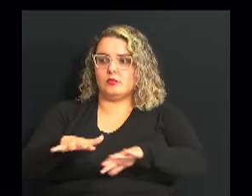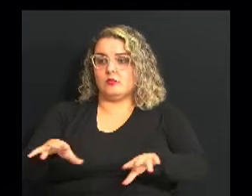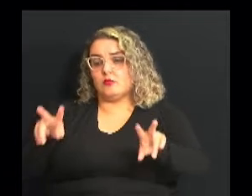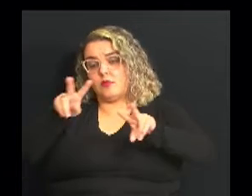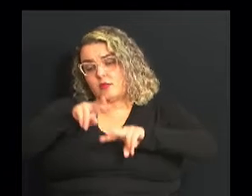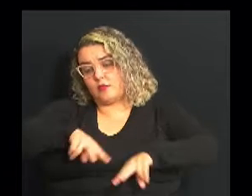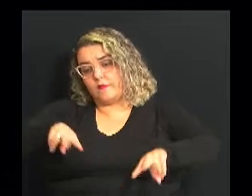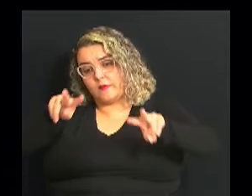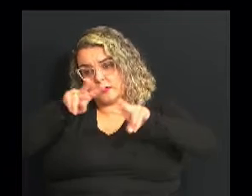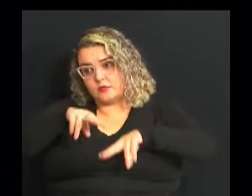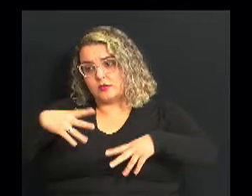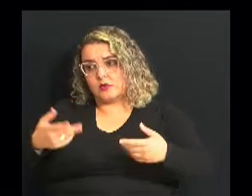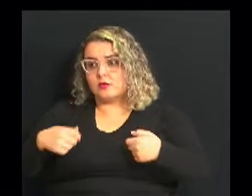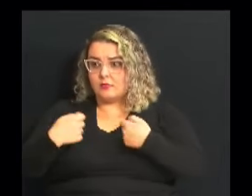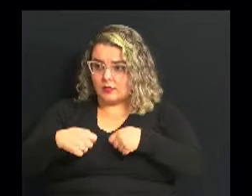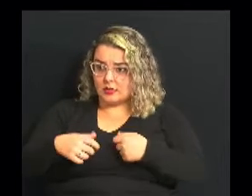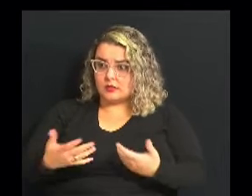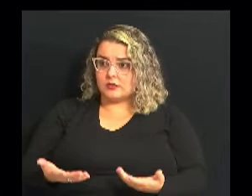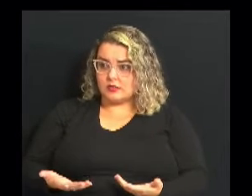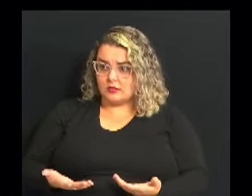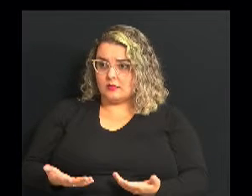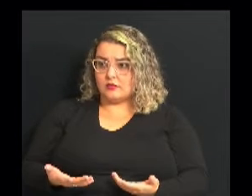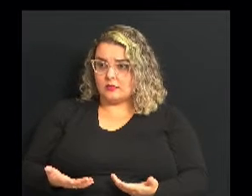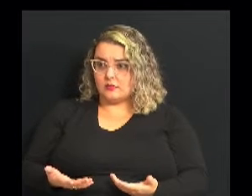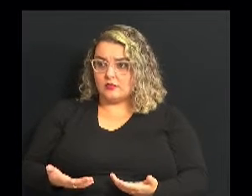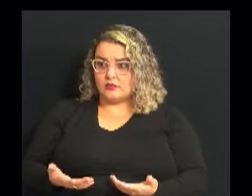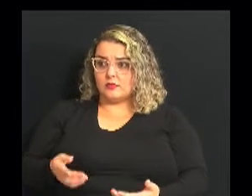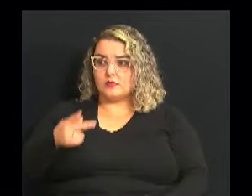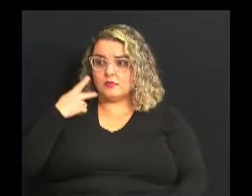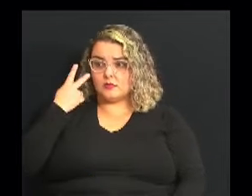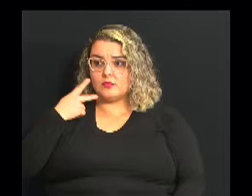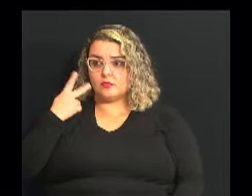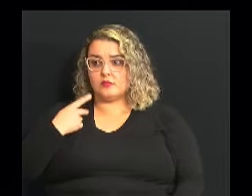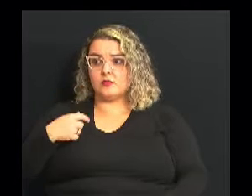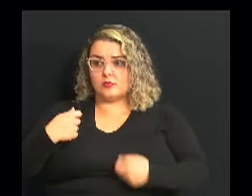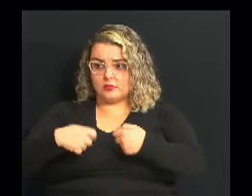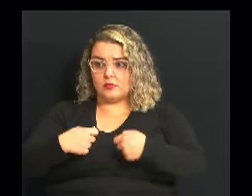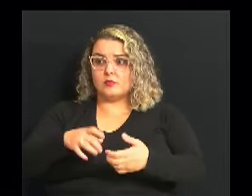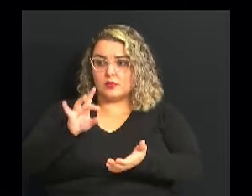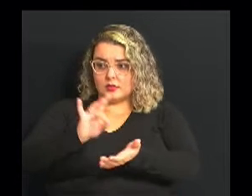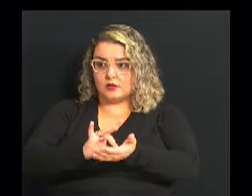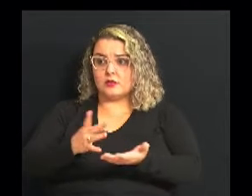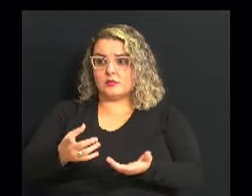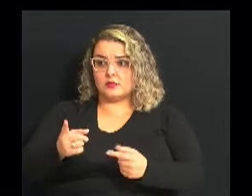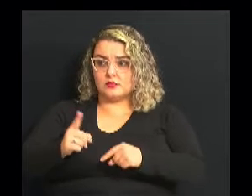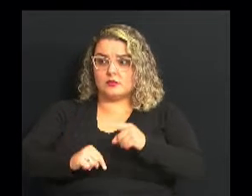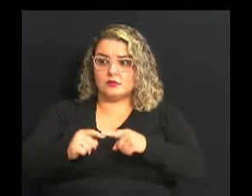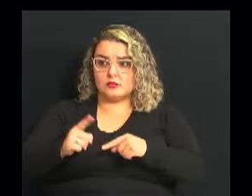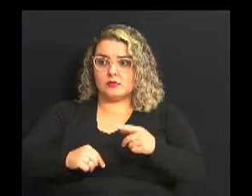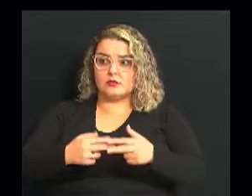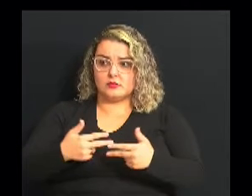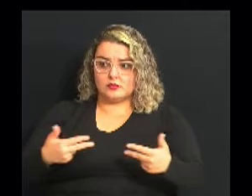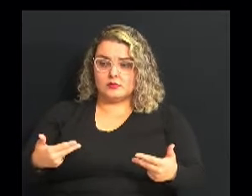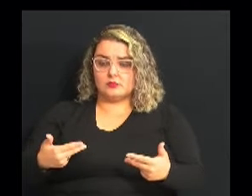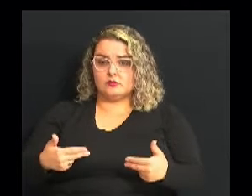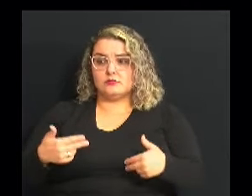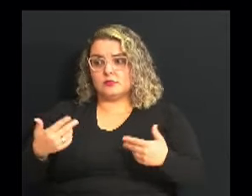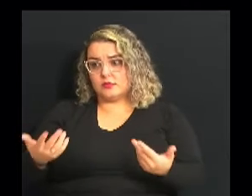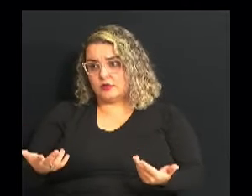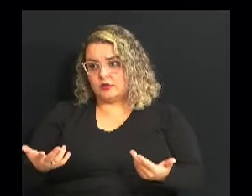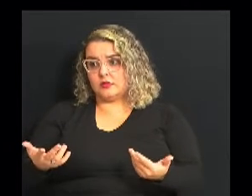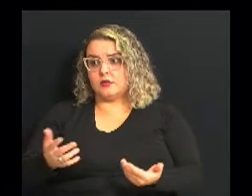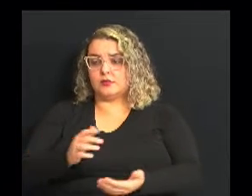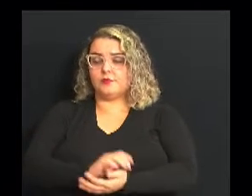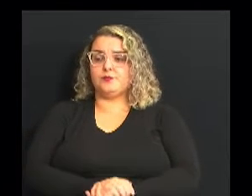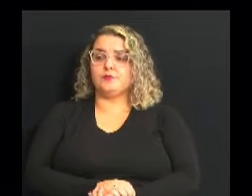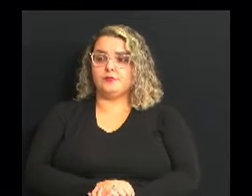a necessidade, né, de que os vereadores precisavam mesmo desses equipamentos. Diante disso, a gente